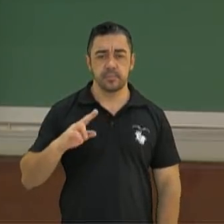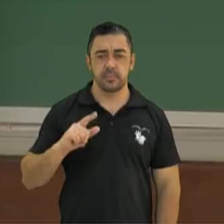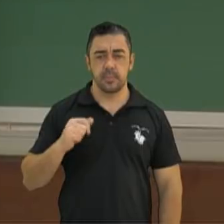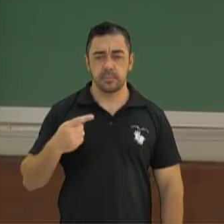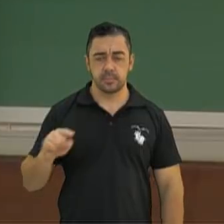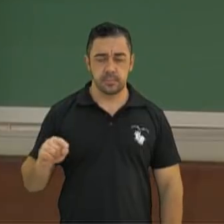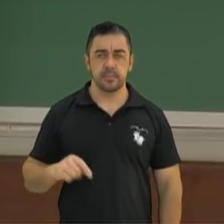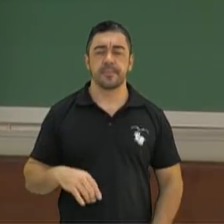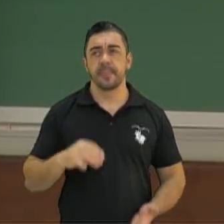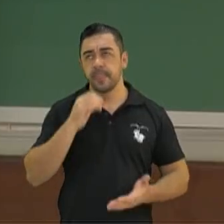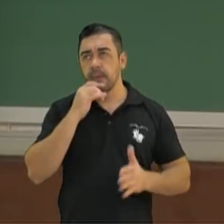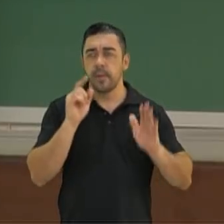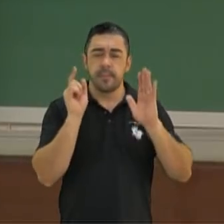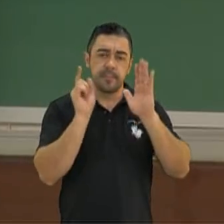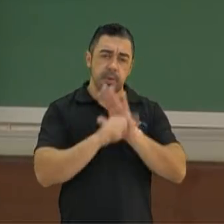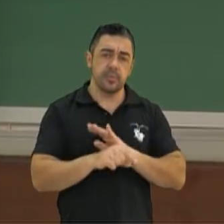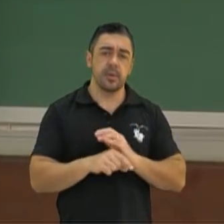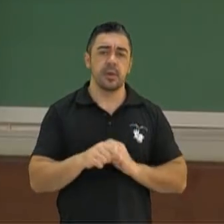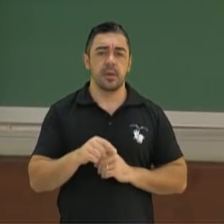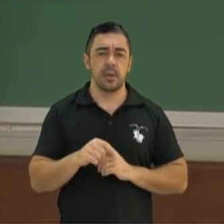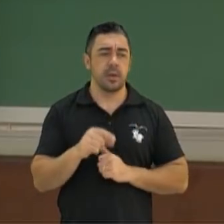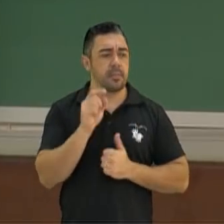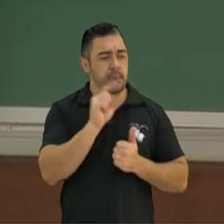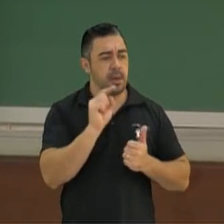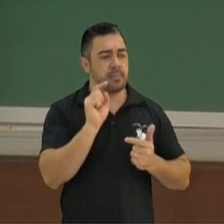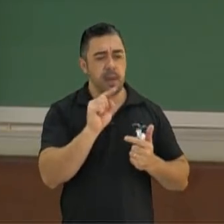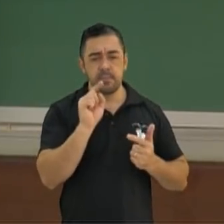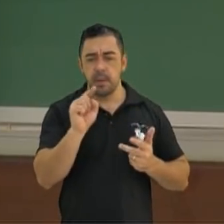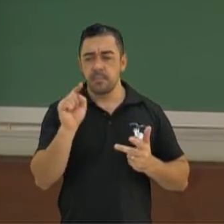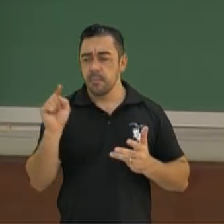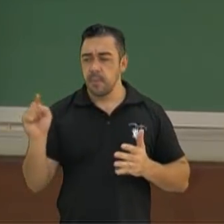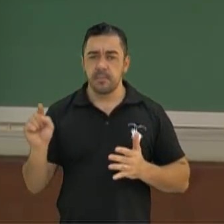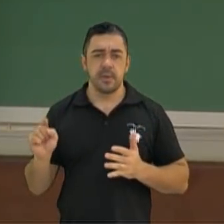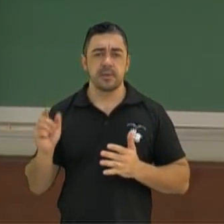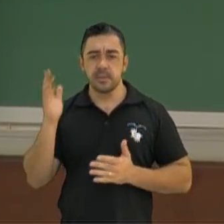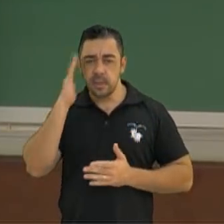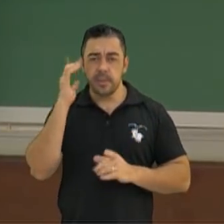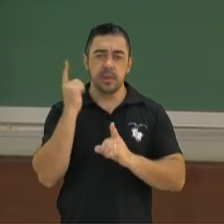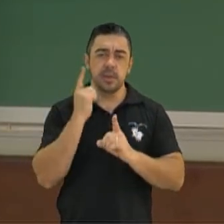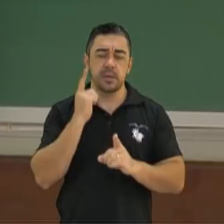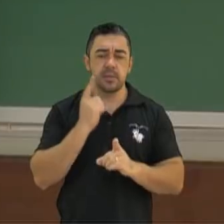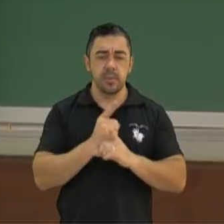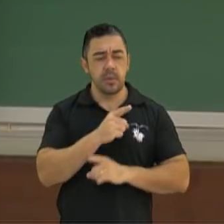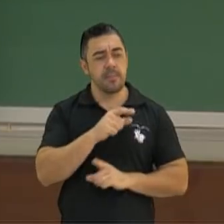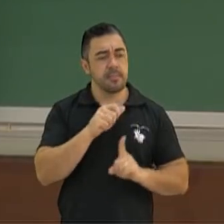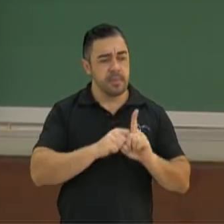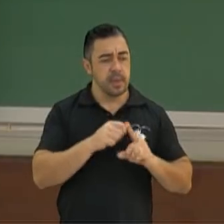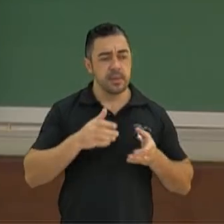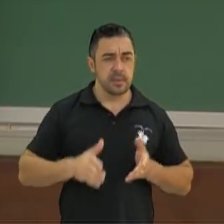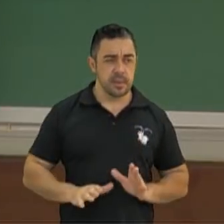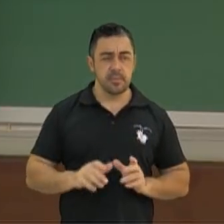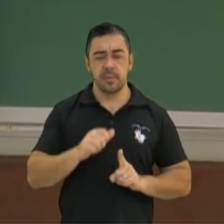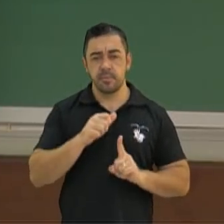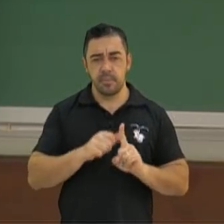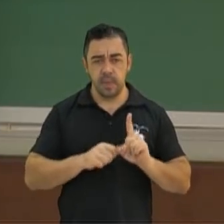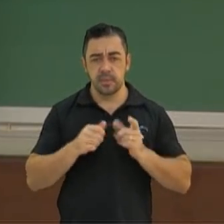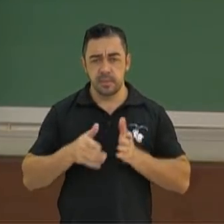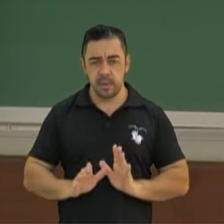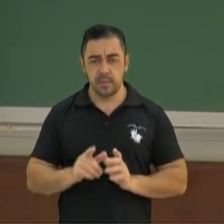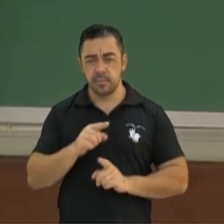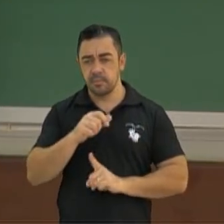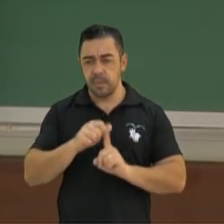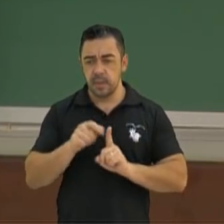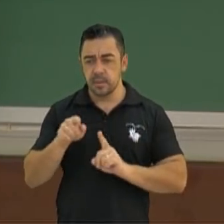iria perguntar, entrevistar colega por colega para descobrir qual é o mês de nascimento desse coleguinha,